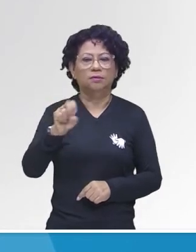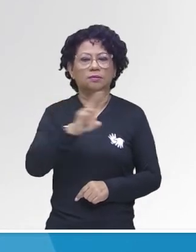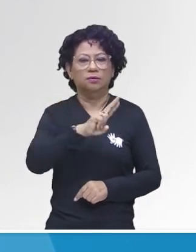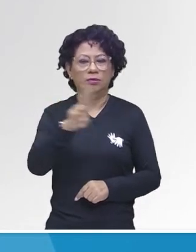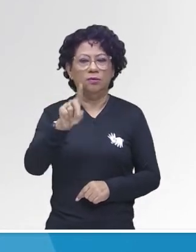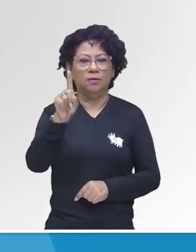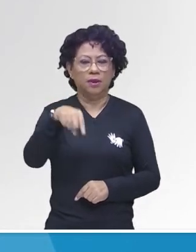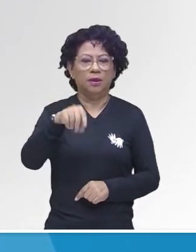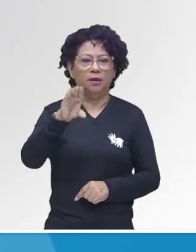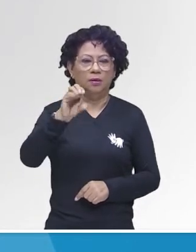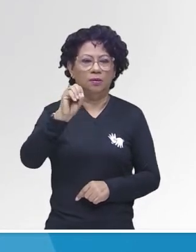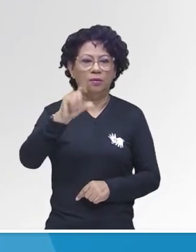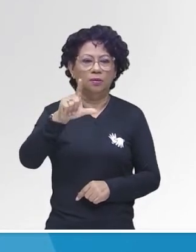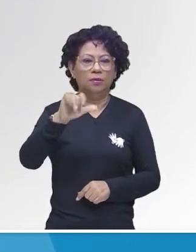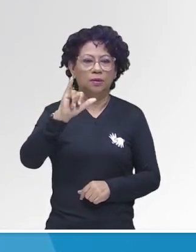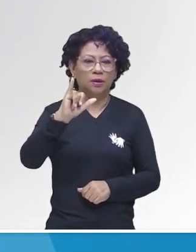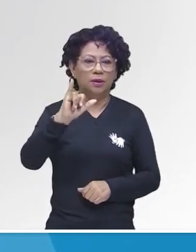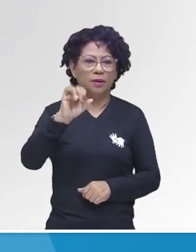colineares, tá bom?